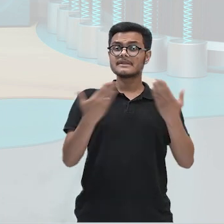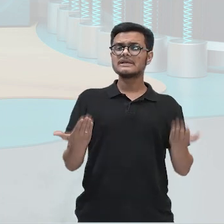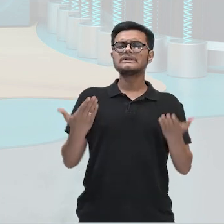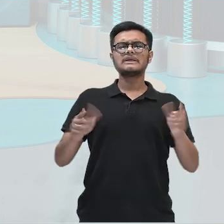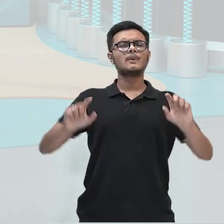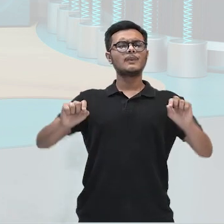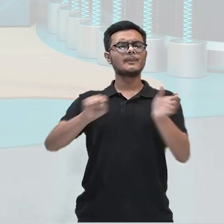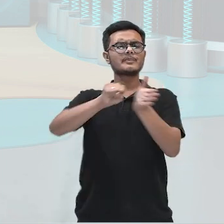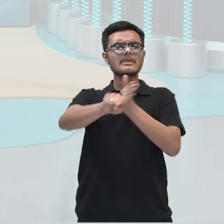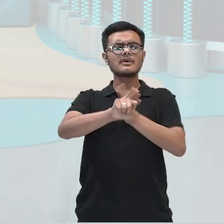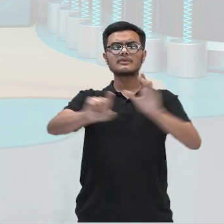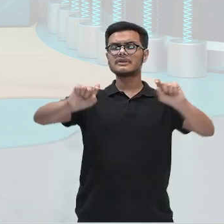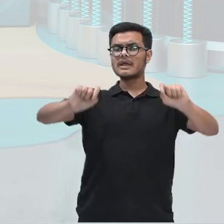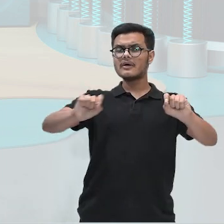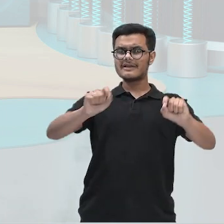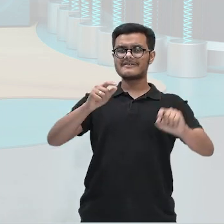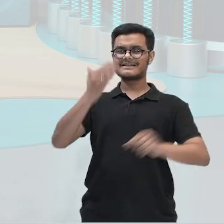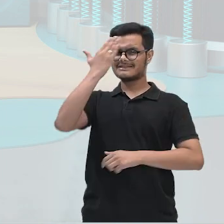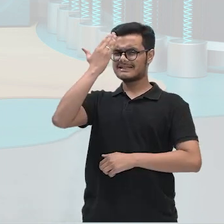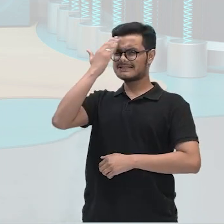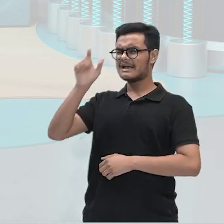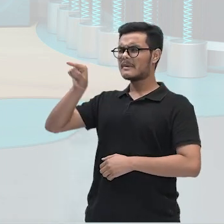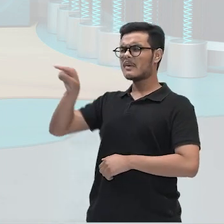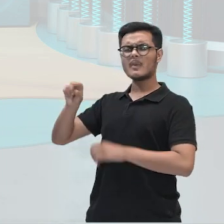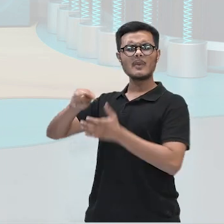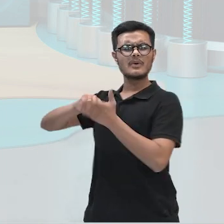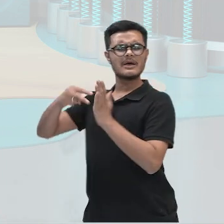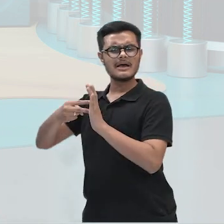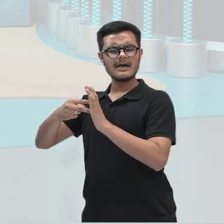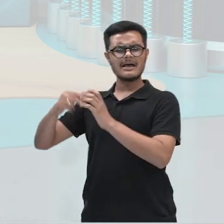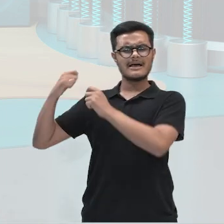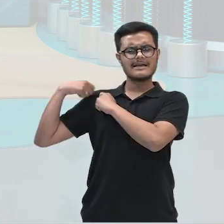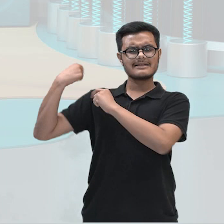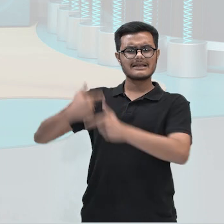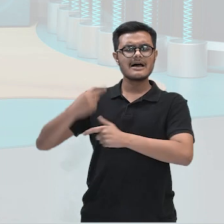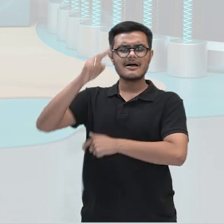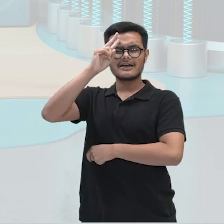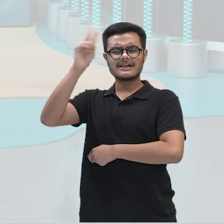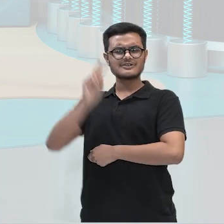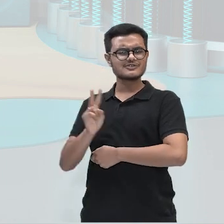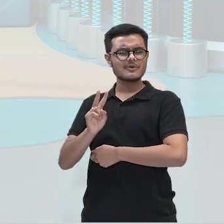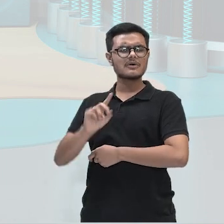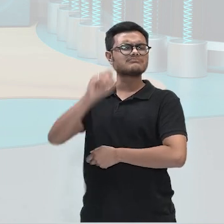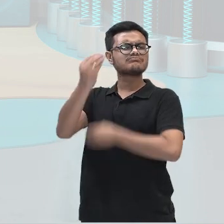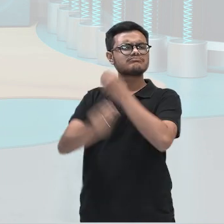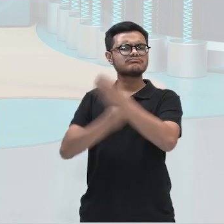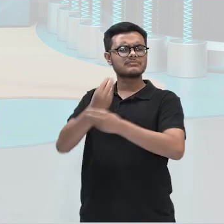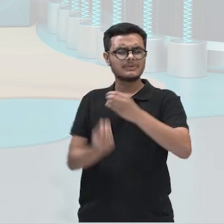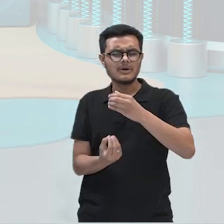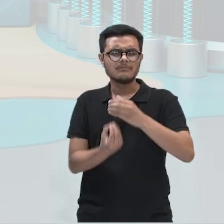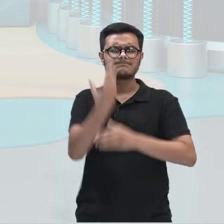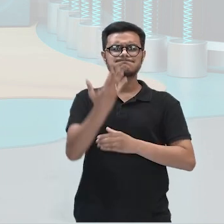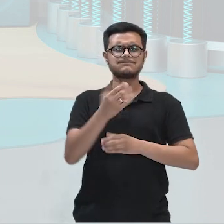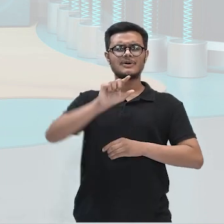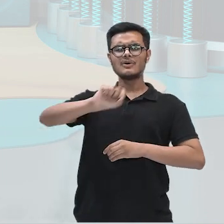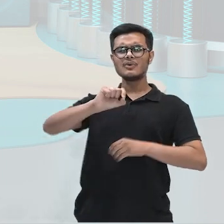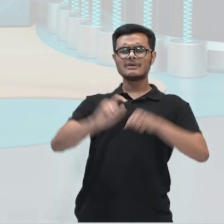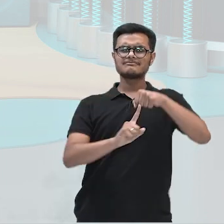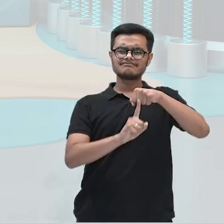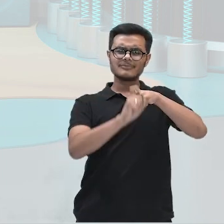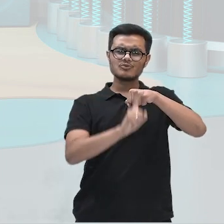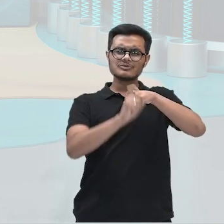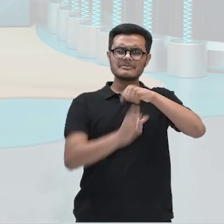behind them. Deles, dos emojis. Do you know the story behind them? Você sabe qual é a